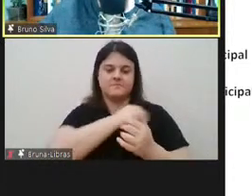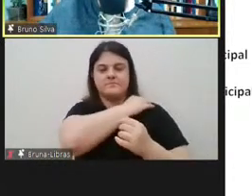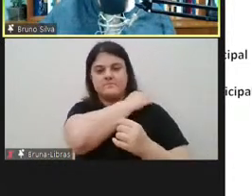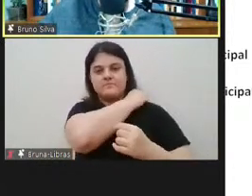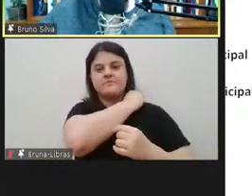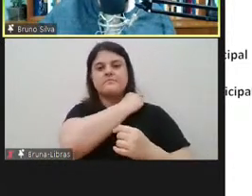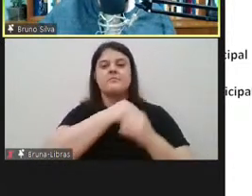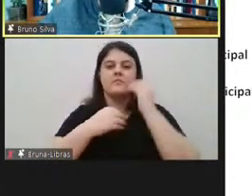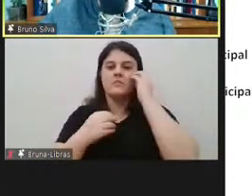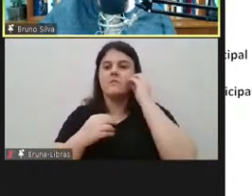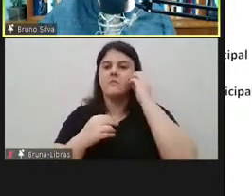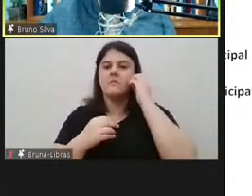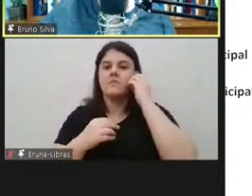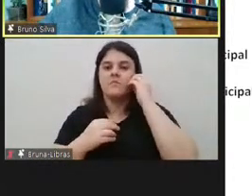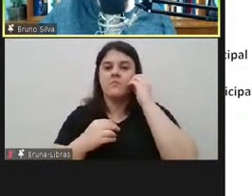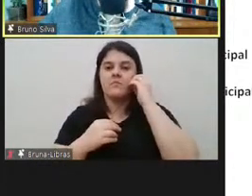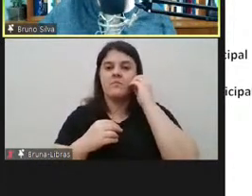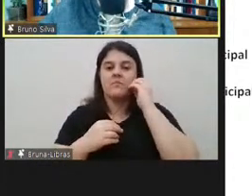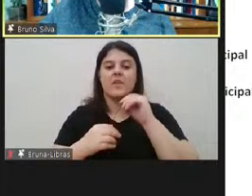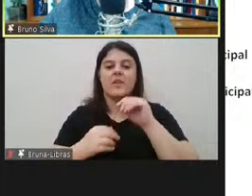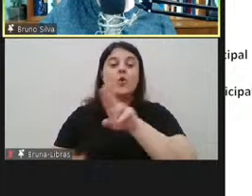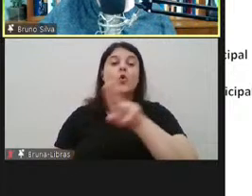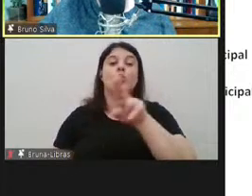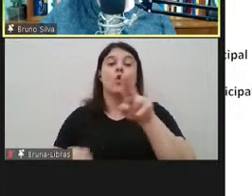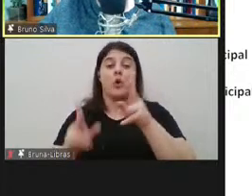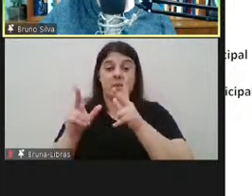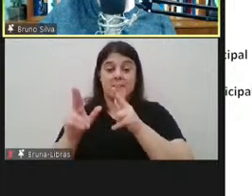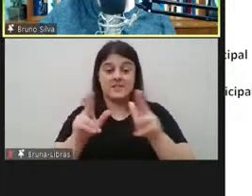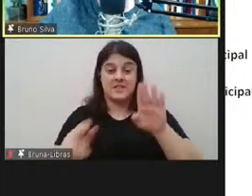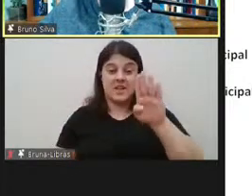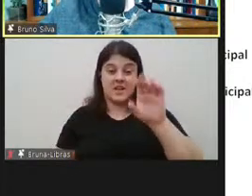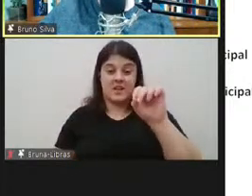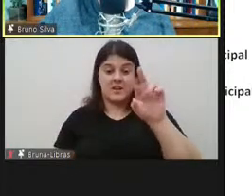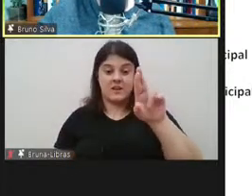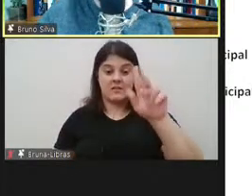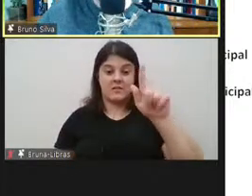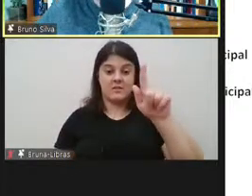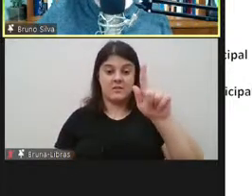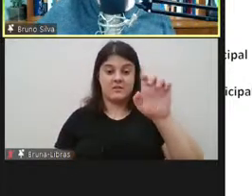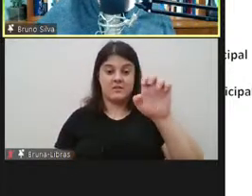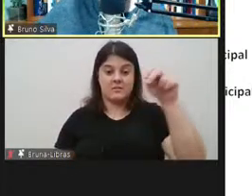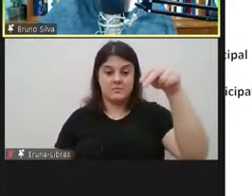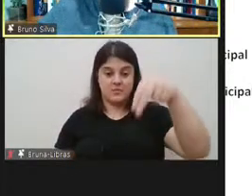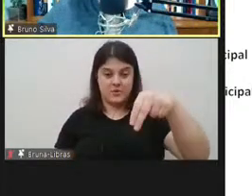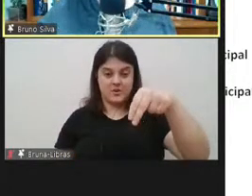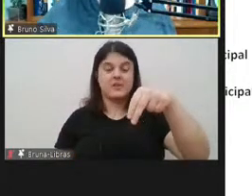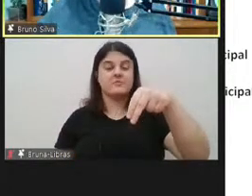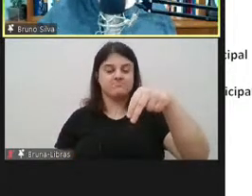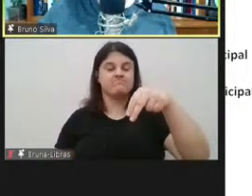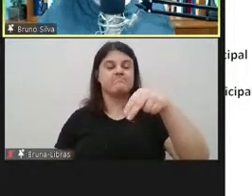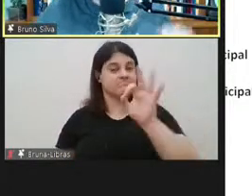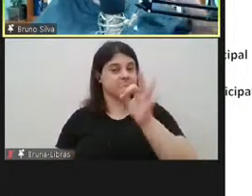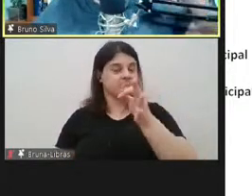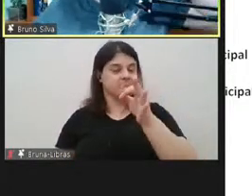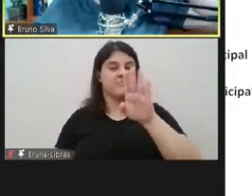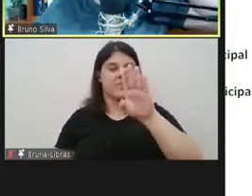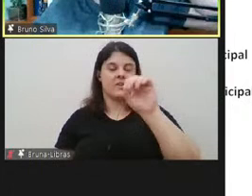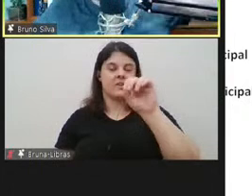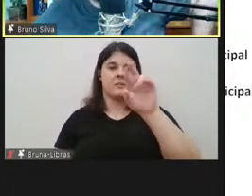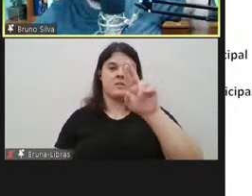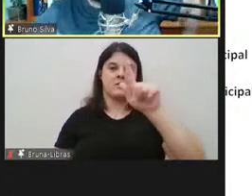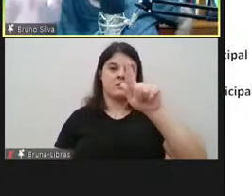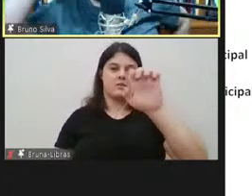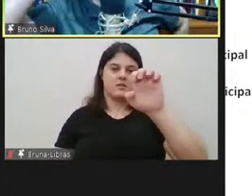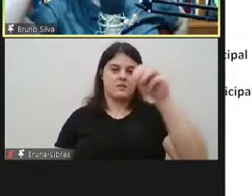tem traços que são a específico é borg nela Franciele Borges a série excelente adorei ela escreveu no Zap É isso mesmo Franciele